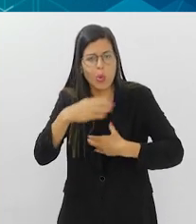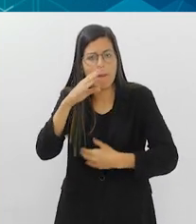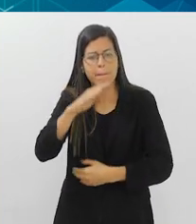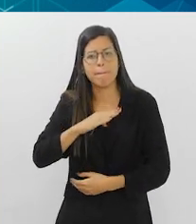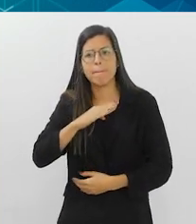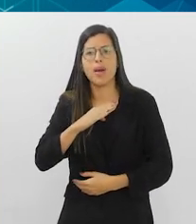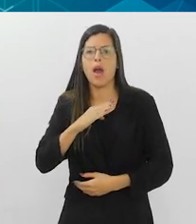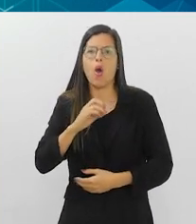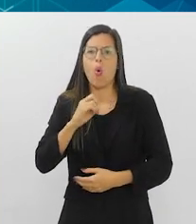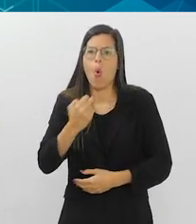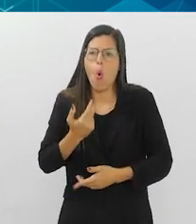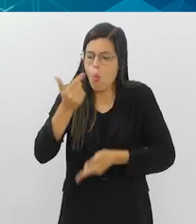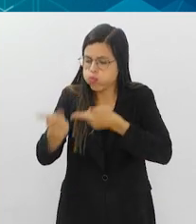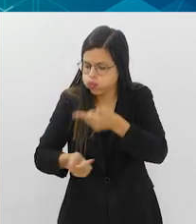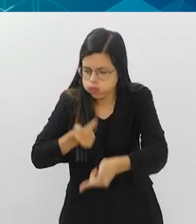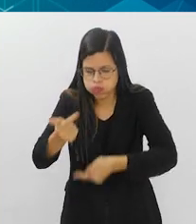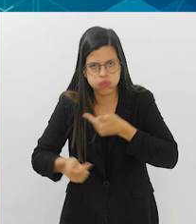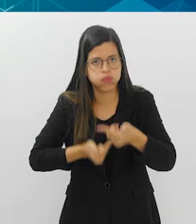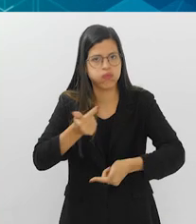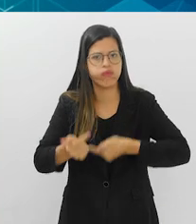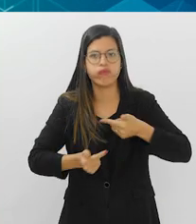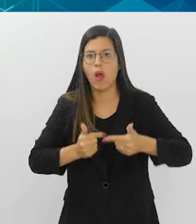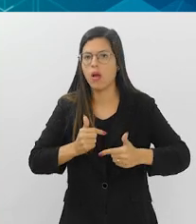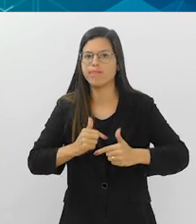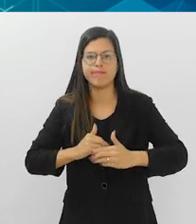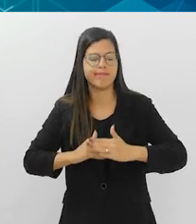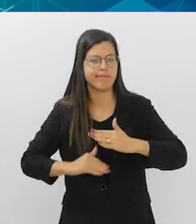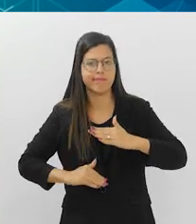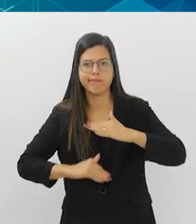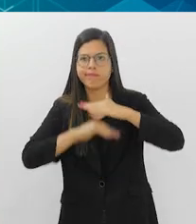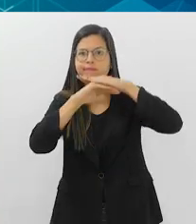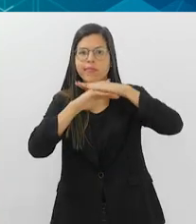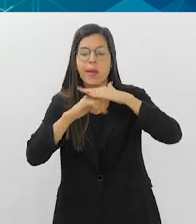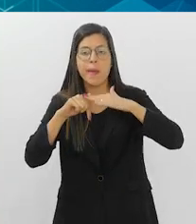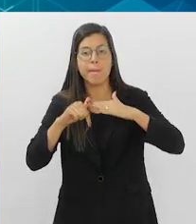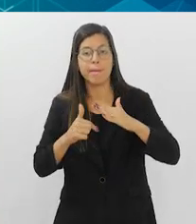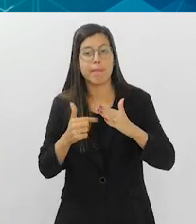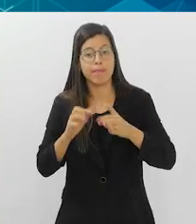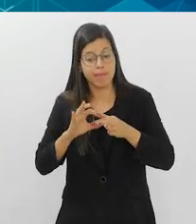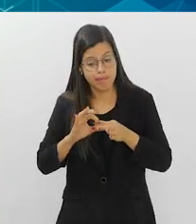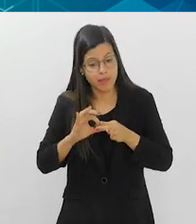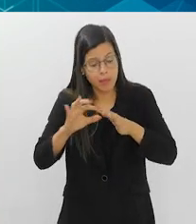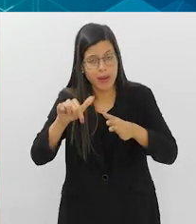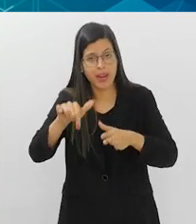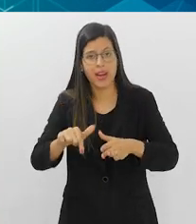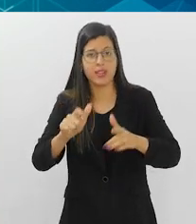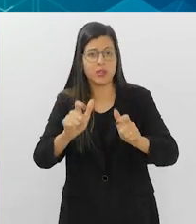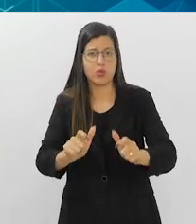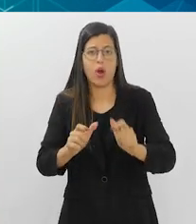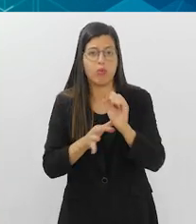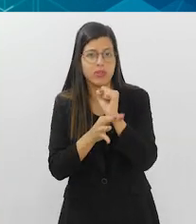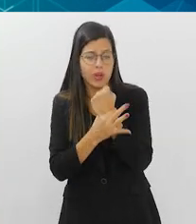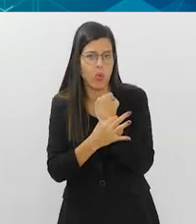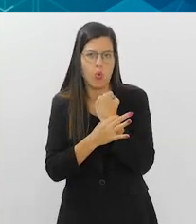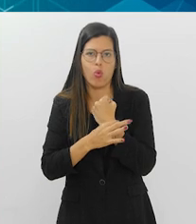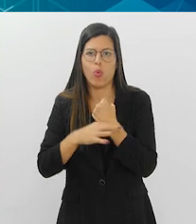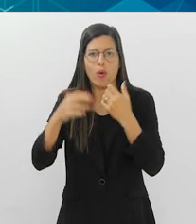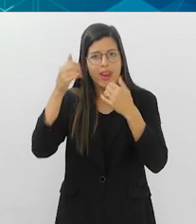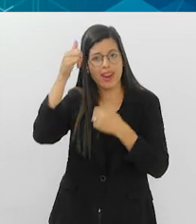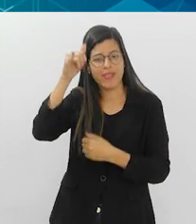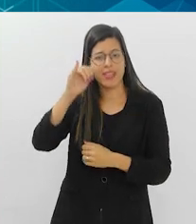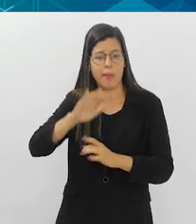realmente está com uma sobrecarga de trabalho, e garantir que a gente tenha esse ambiente seguro para que não tenha esse bullying.